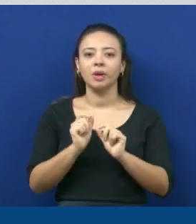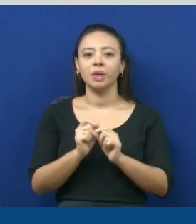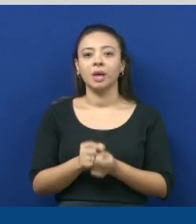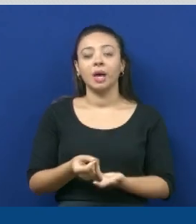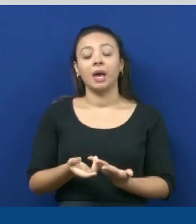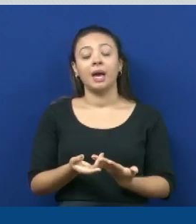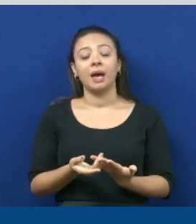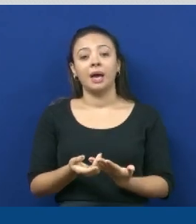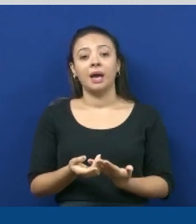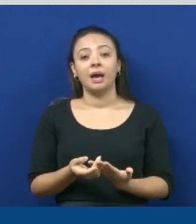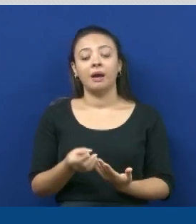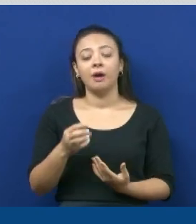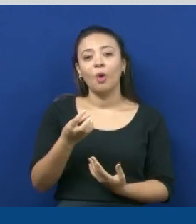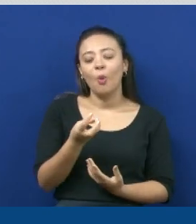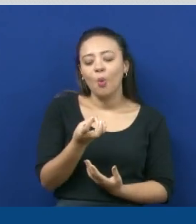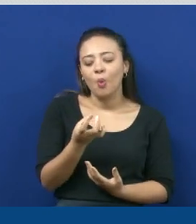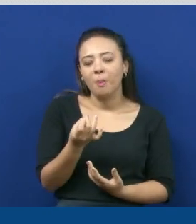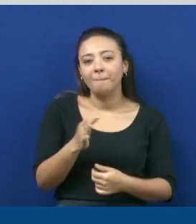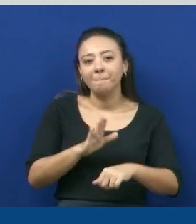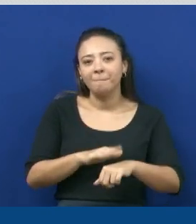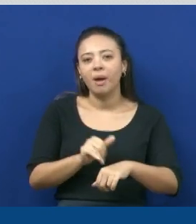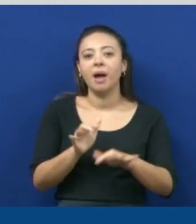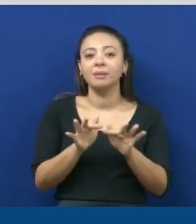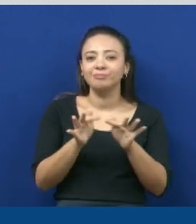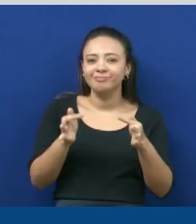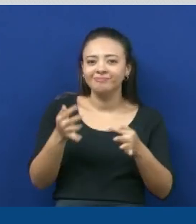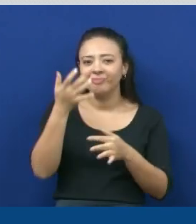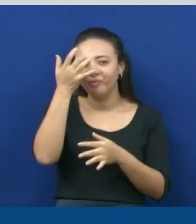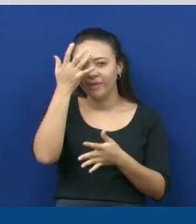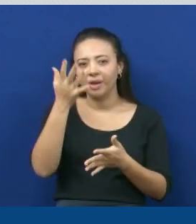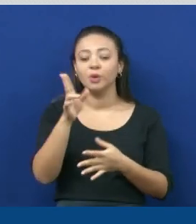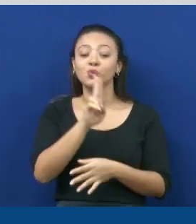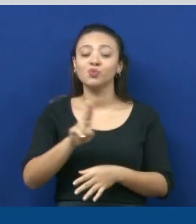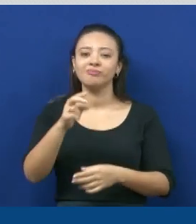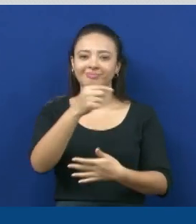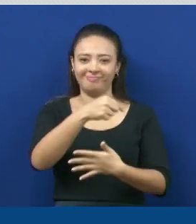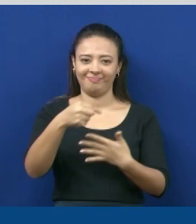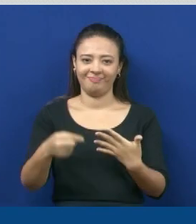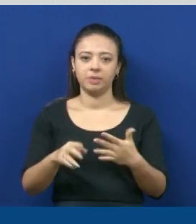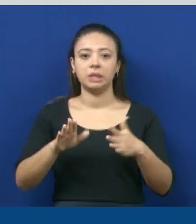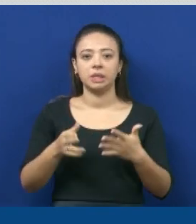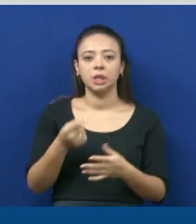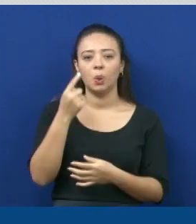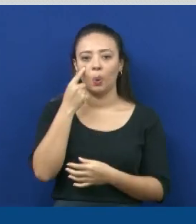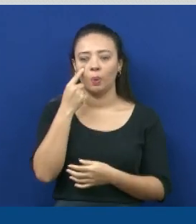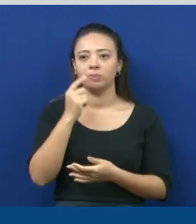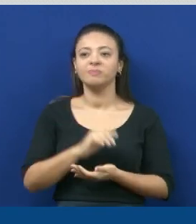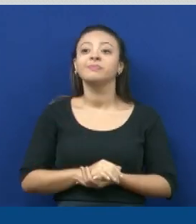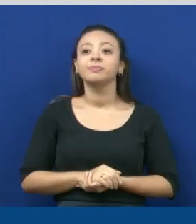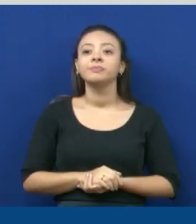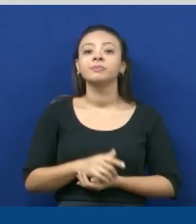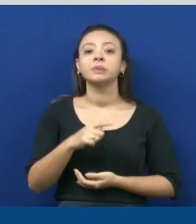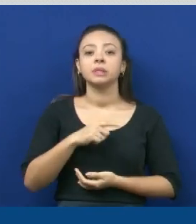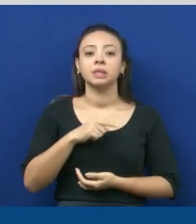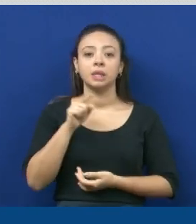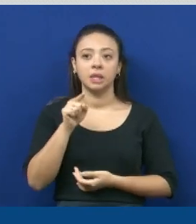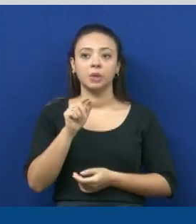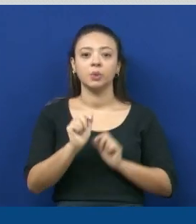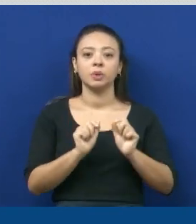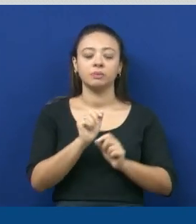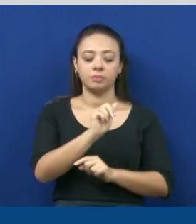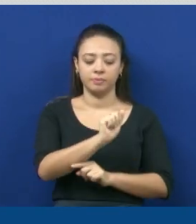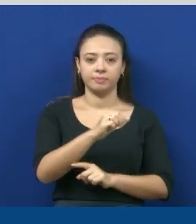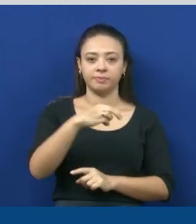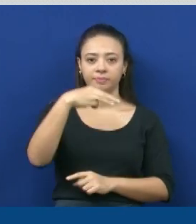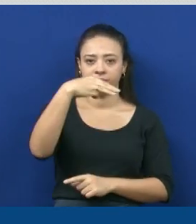cálculos matemáticos mais simples, aplicando essas propriedades. Então, observe, nesse caso, já resolvido ali, eu